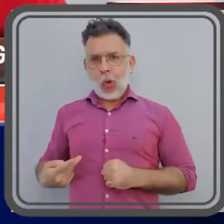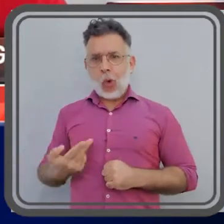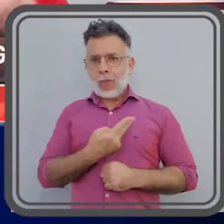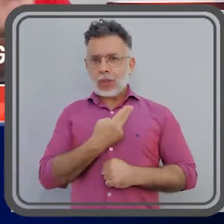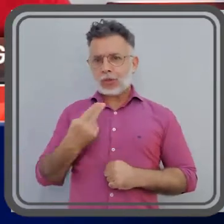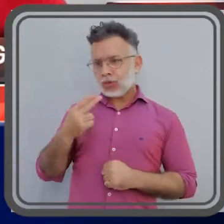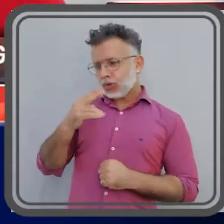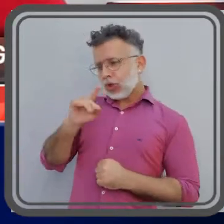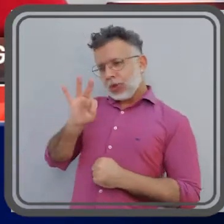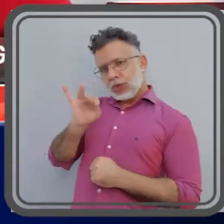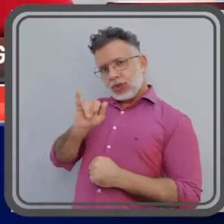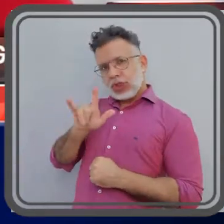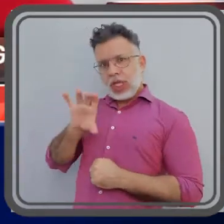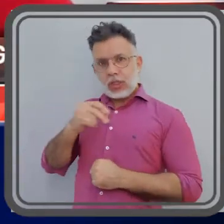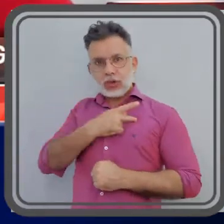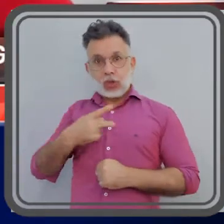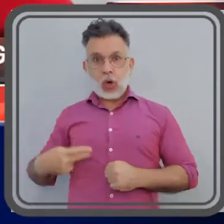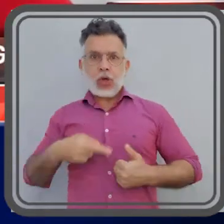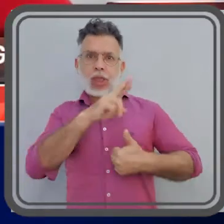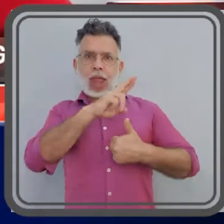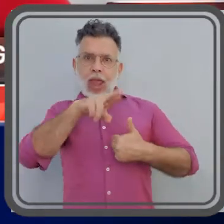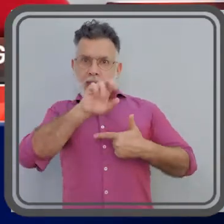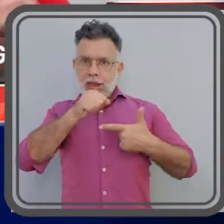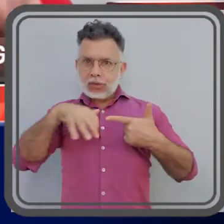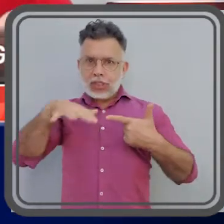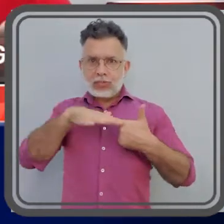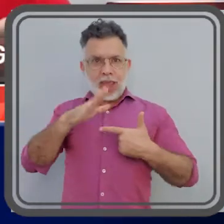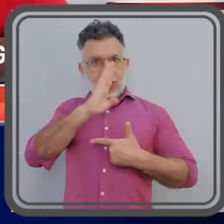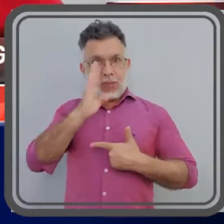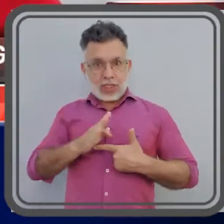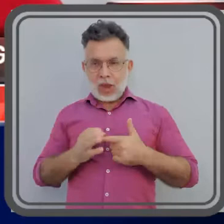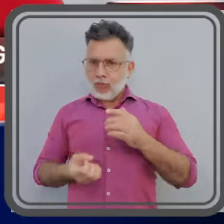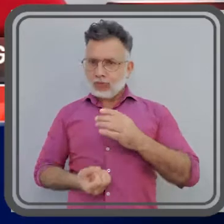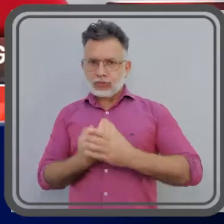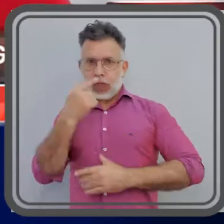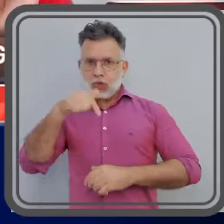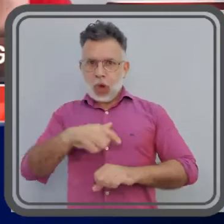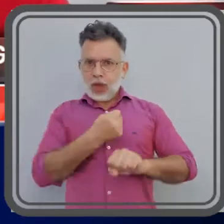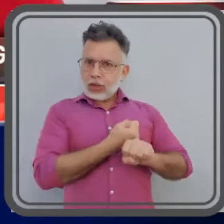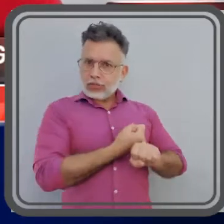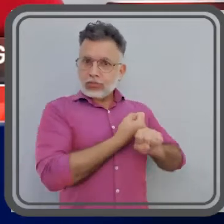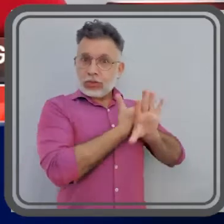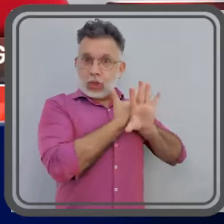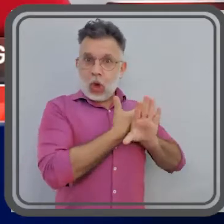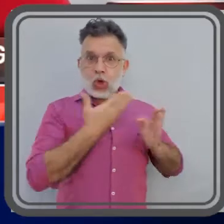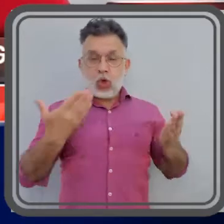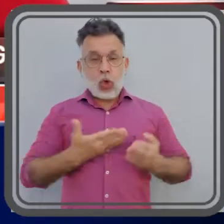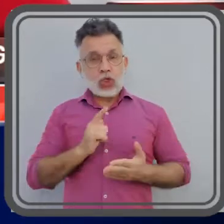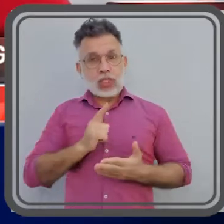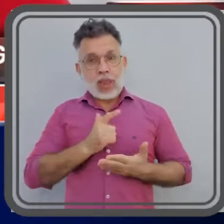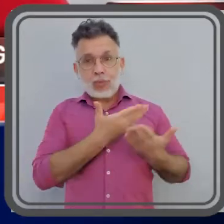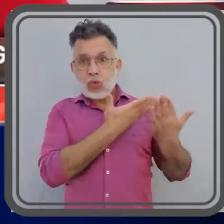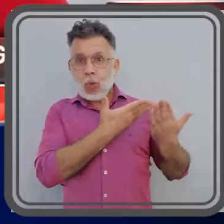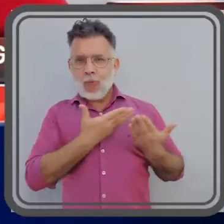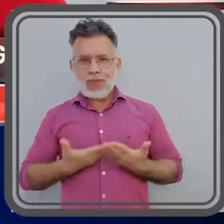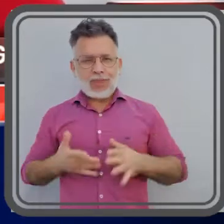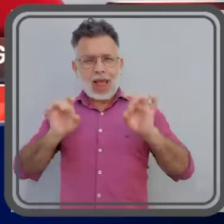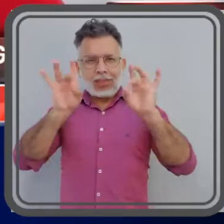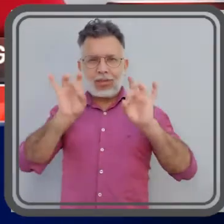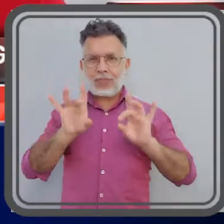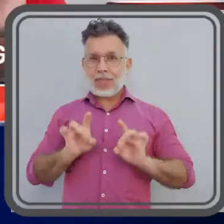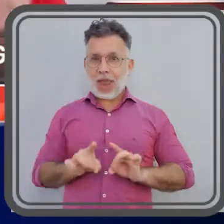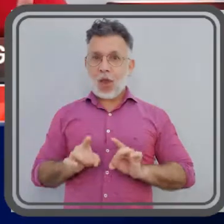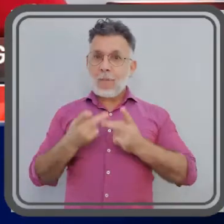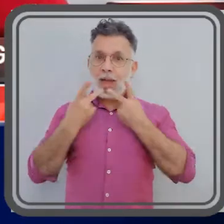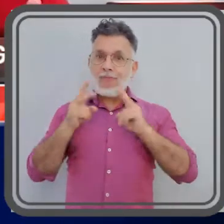Thiago Alves, CEO da Regos e do Spaces no Brasil, fundador aqui do Intalks. E hoje temos um convidado especial para